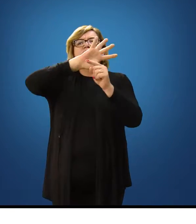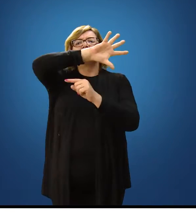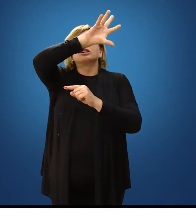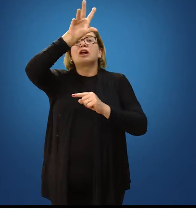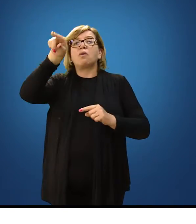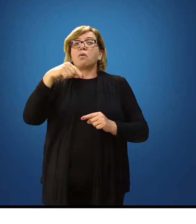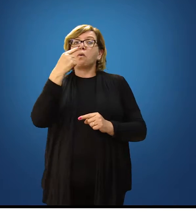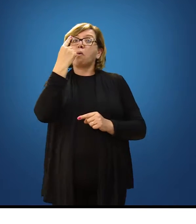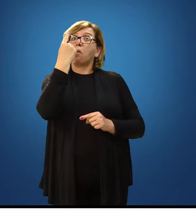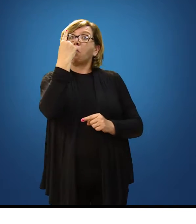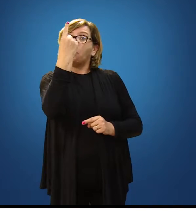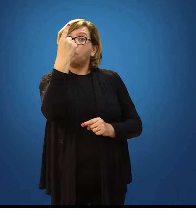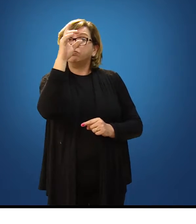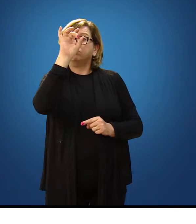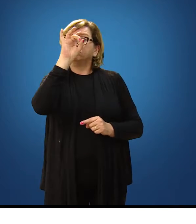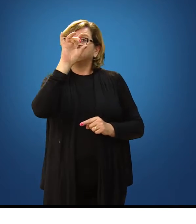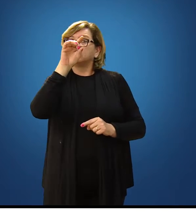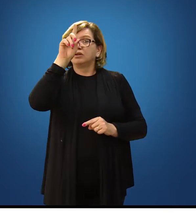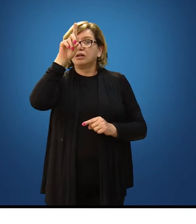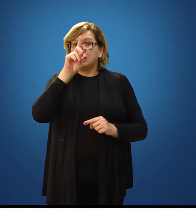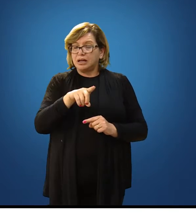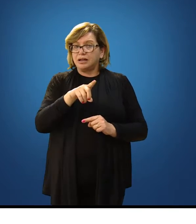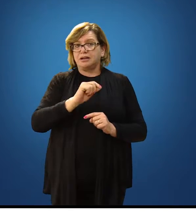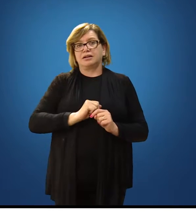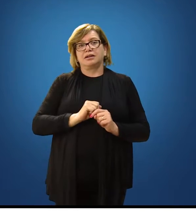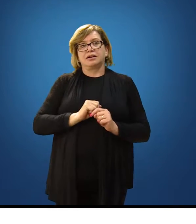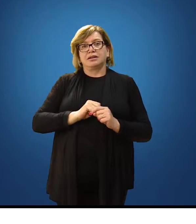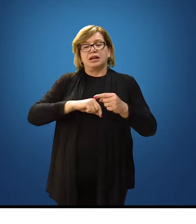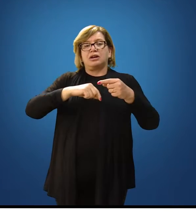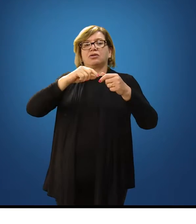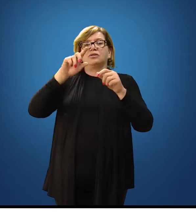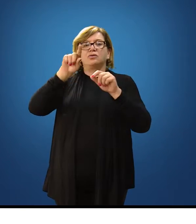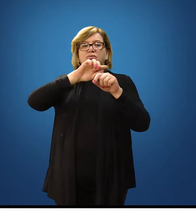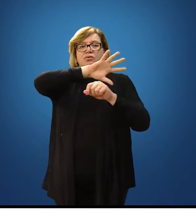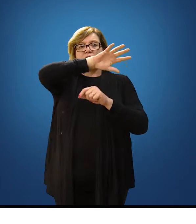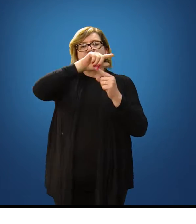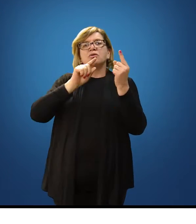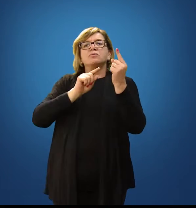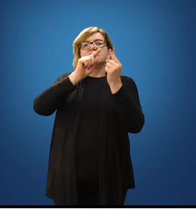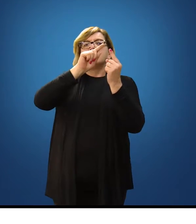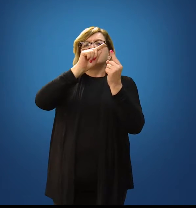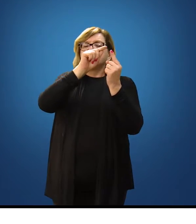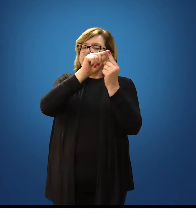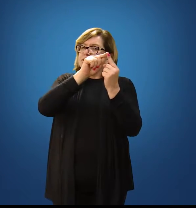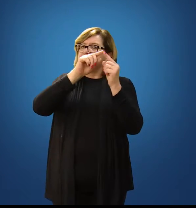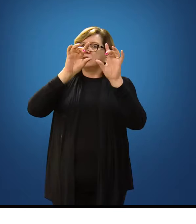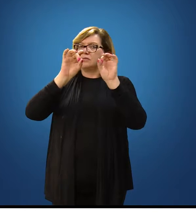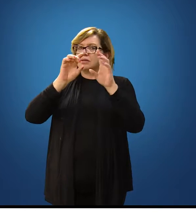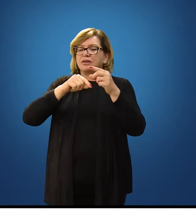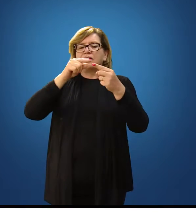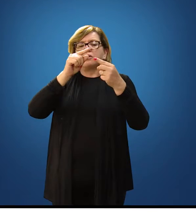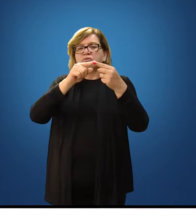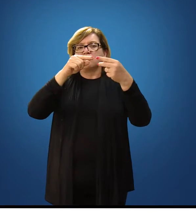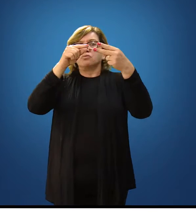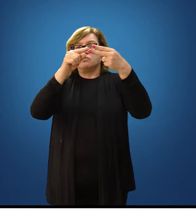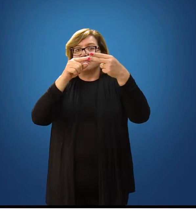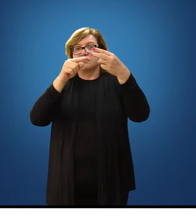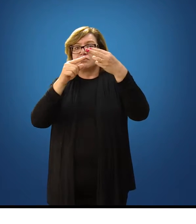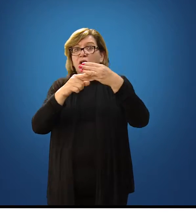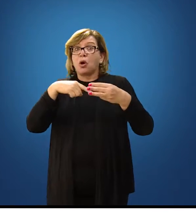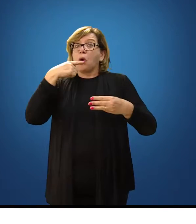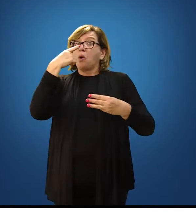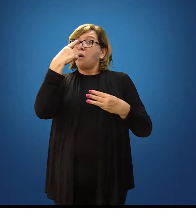único propósito. Vejam que está claro aqui. Os objetivos específicos da mesma forma. Cada um tem que revelar um